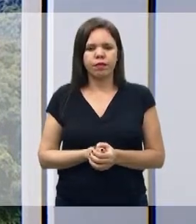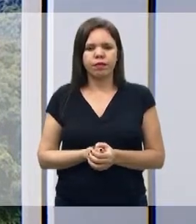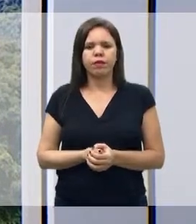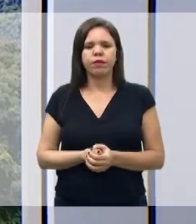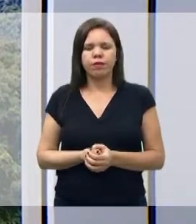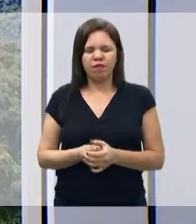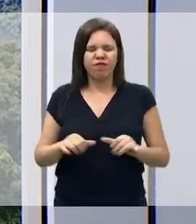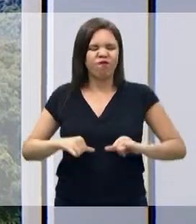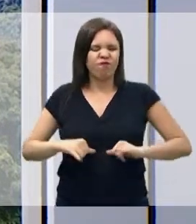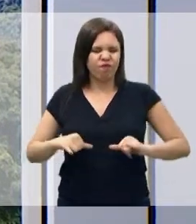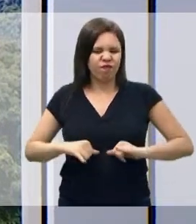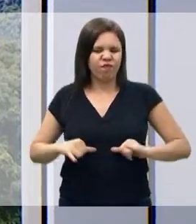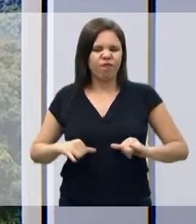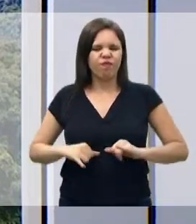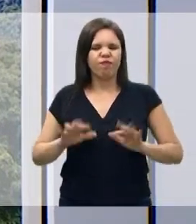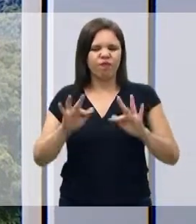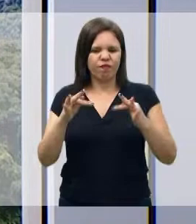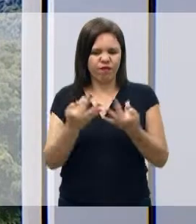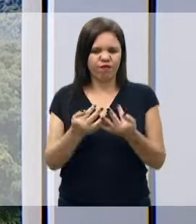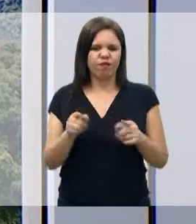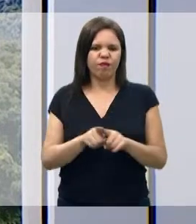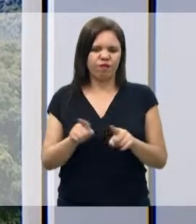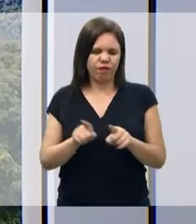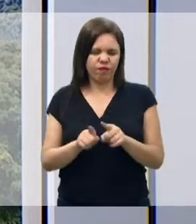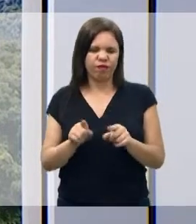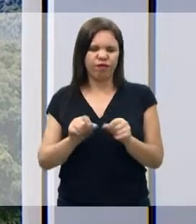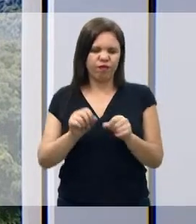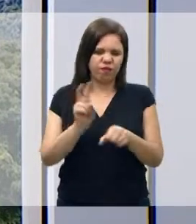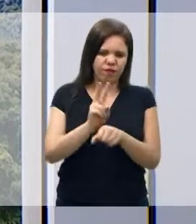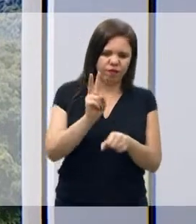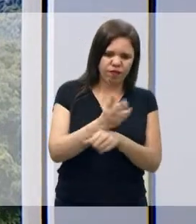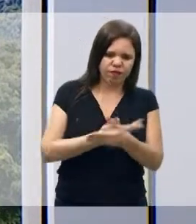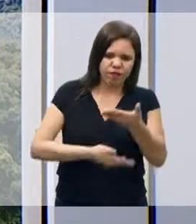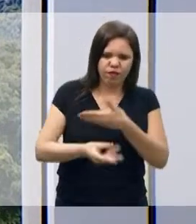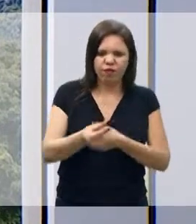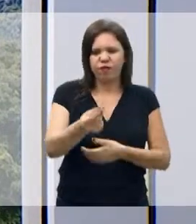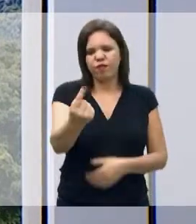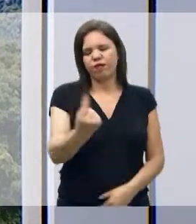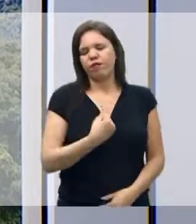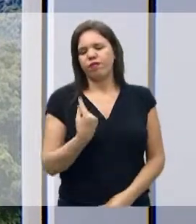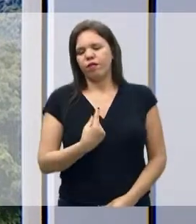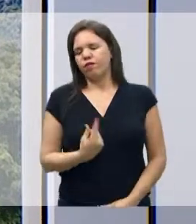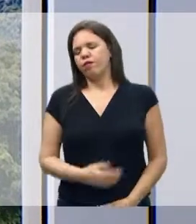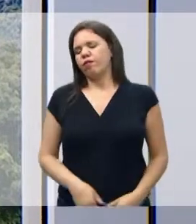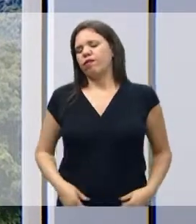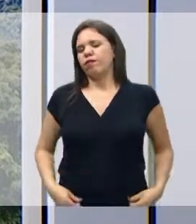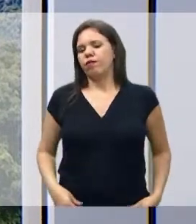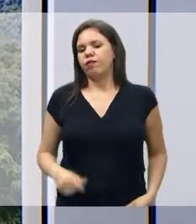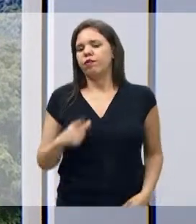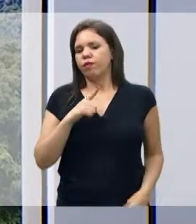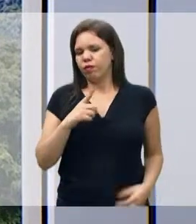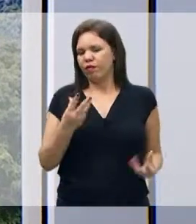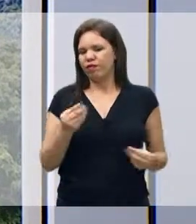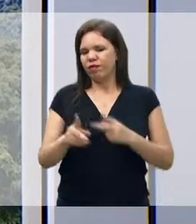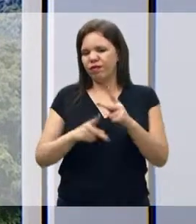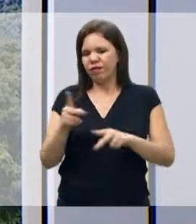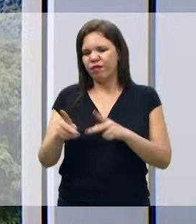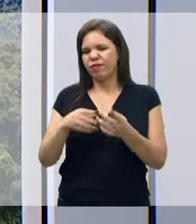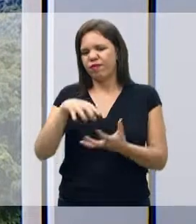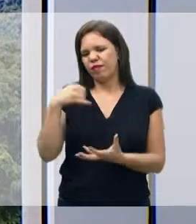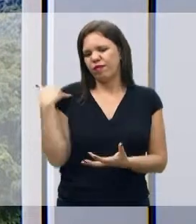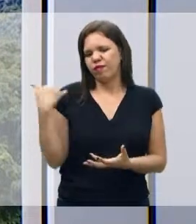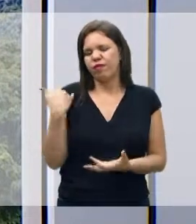gera muito sofrimento para os familiares fazer esse cuidado de longa duração sozinhos. Então a gente tem muito adoecimento